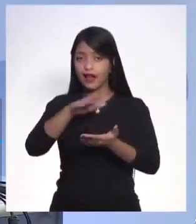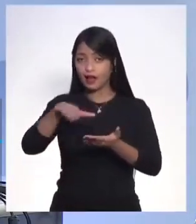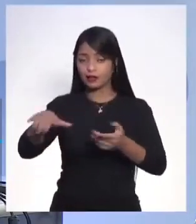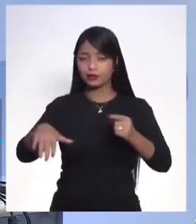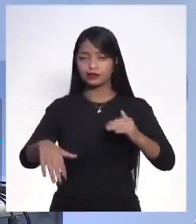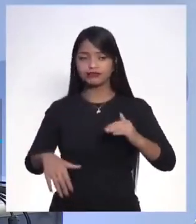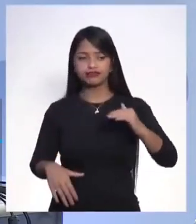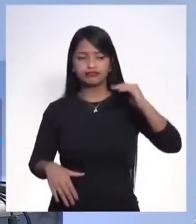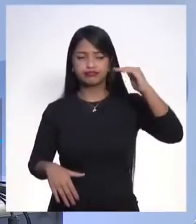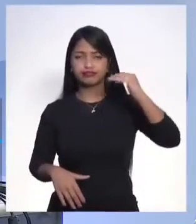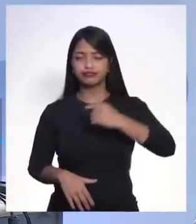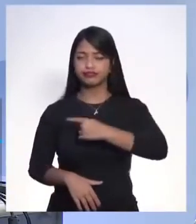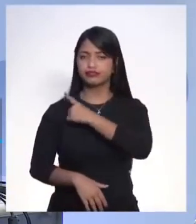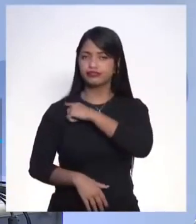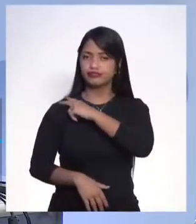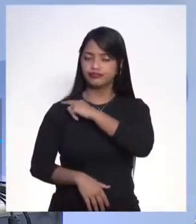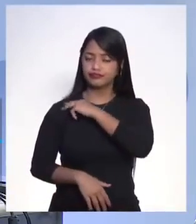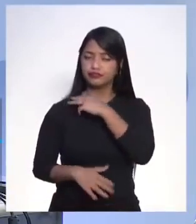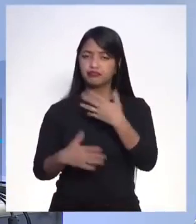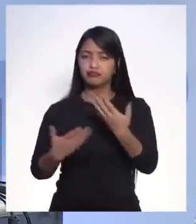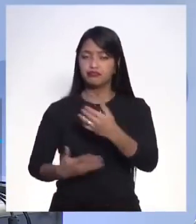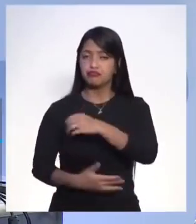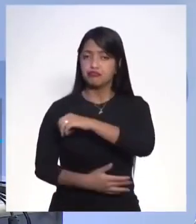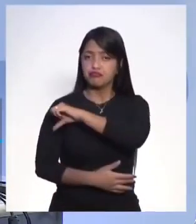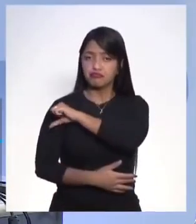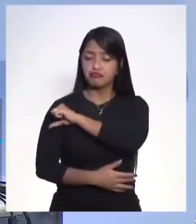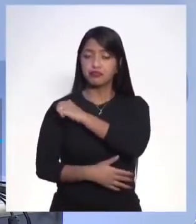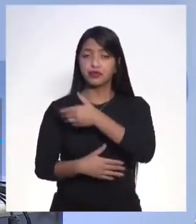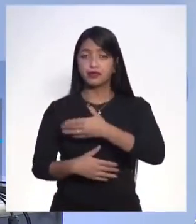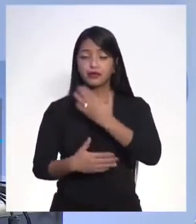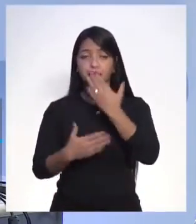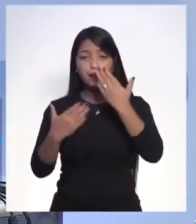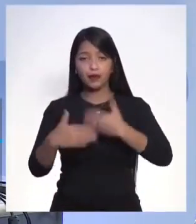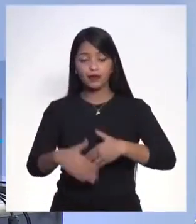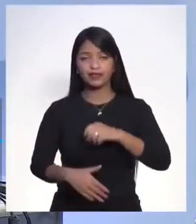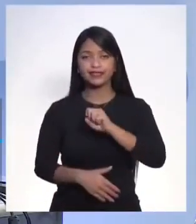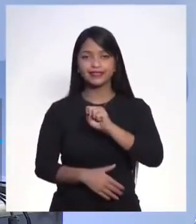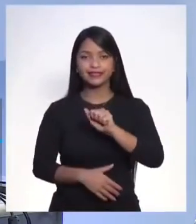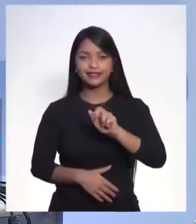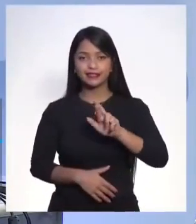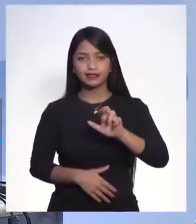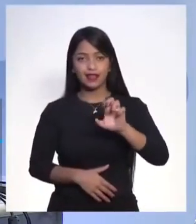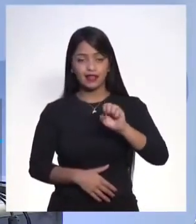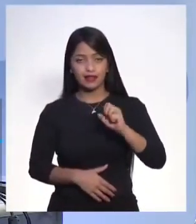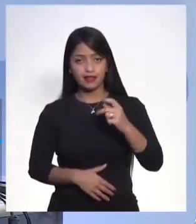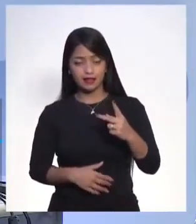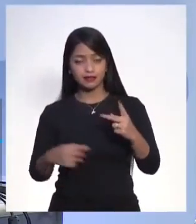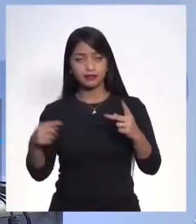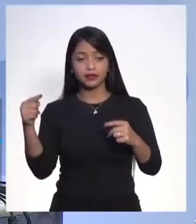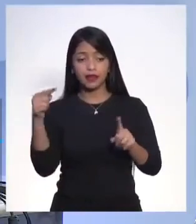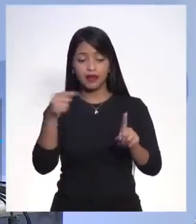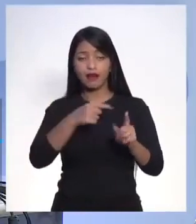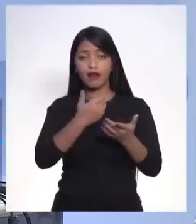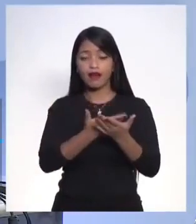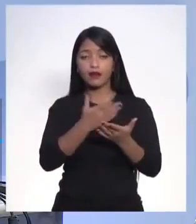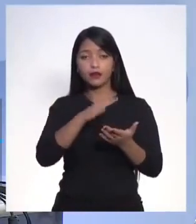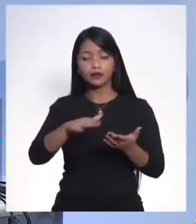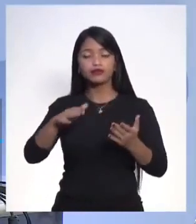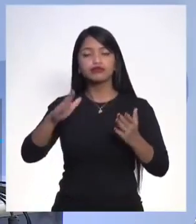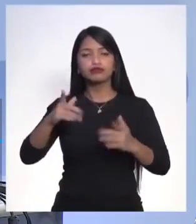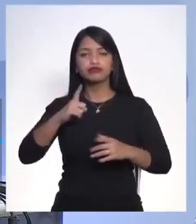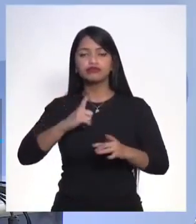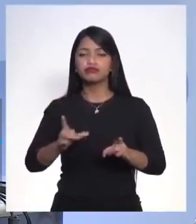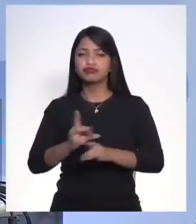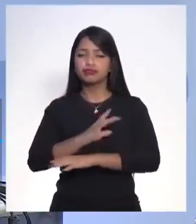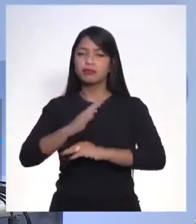médio, 9º ano, que seja, que vai fazer um Saresp aí da vida, ele tenha, pelo menos, habilidades suficientes